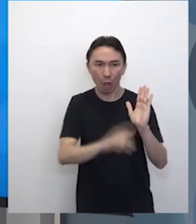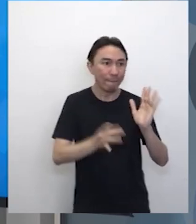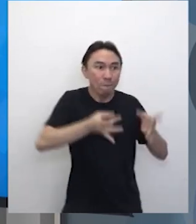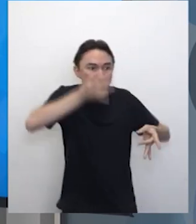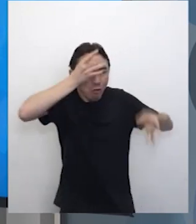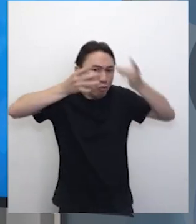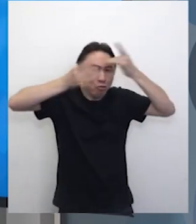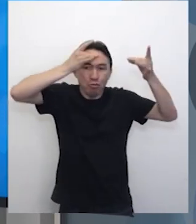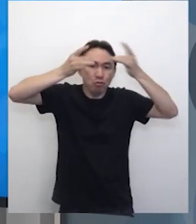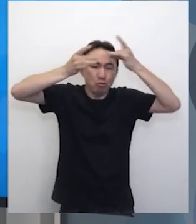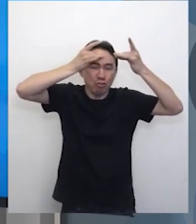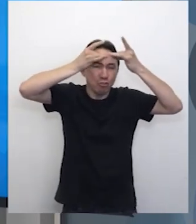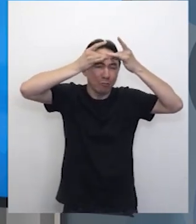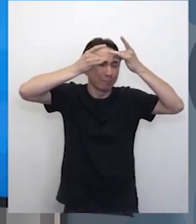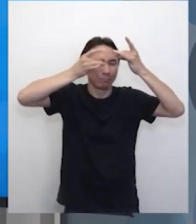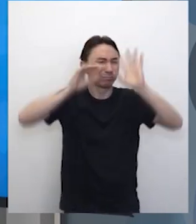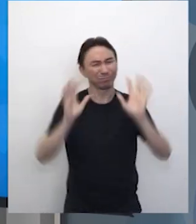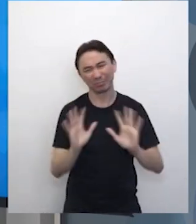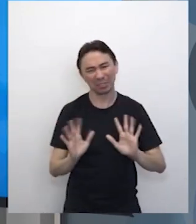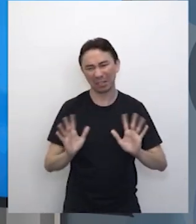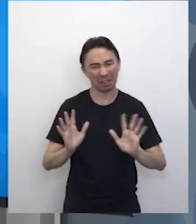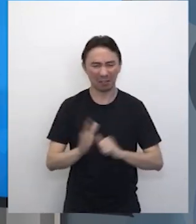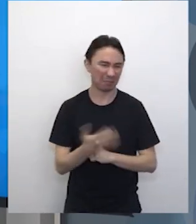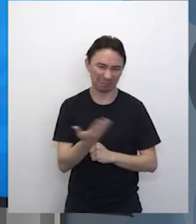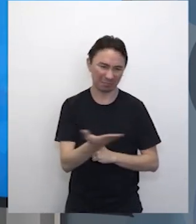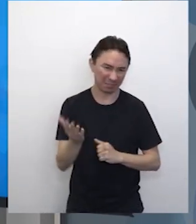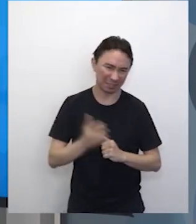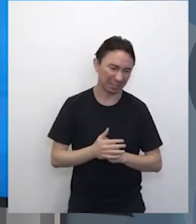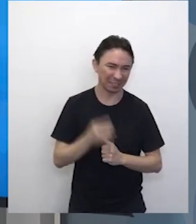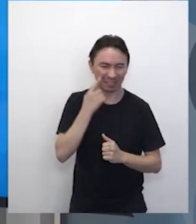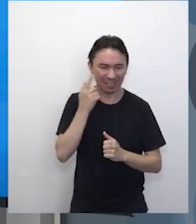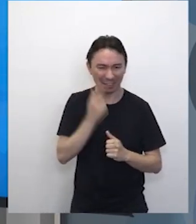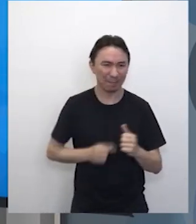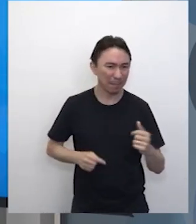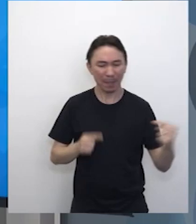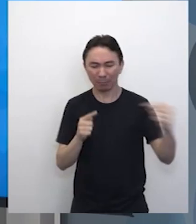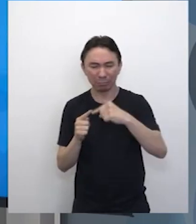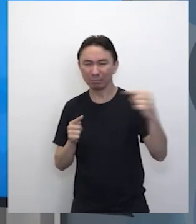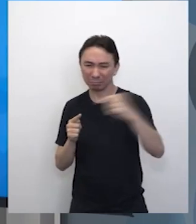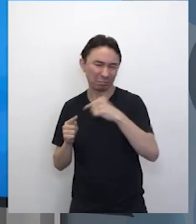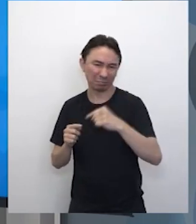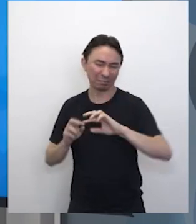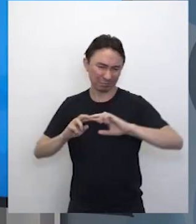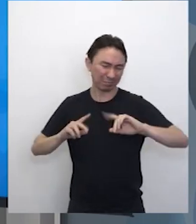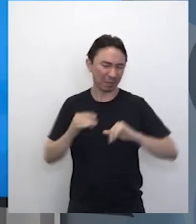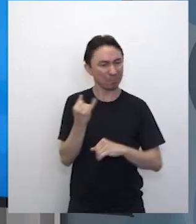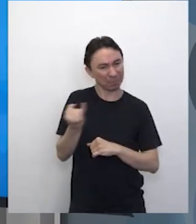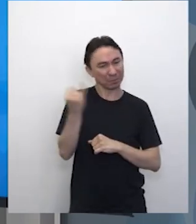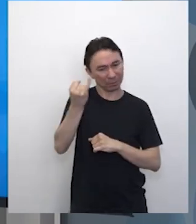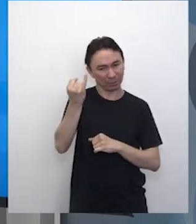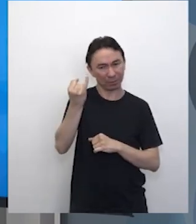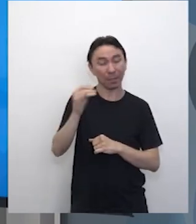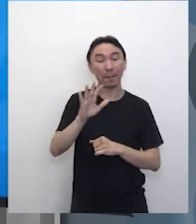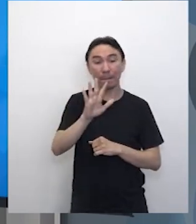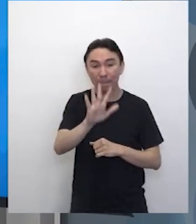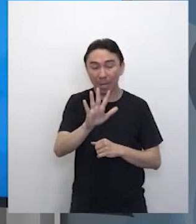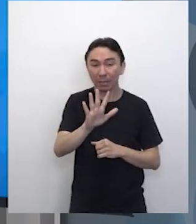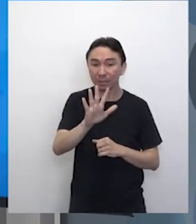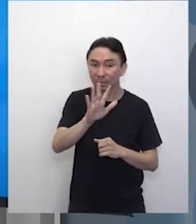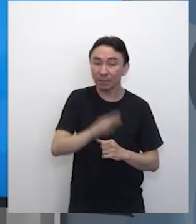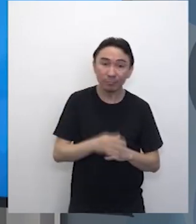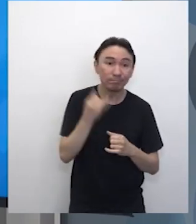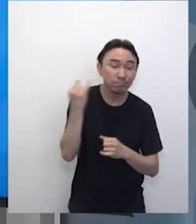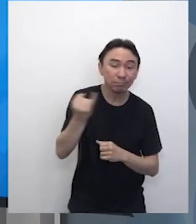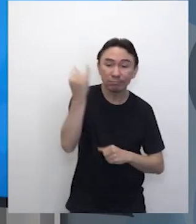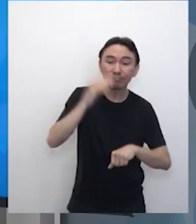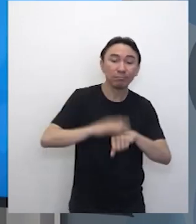decorando termos, a função conativa, a função referencial. Isso é importante também. Não vou dizer que não seja importante, mas o mais